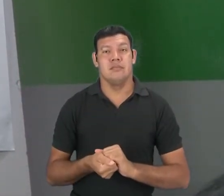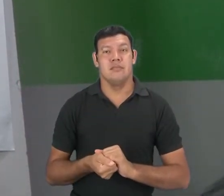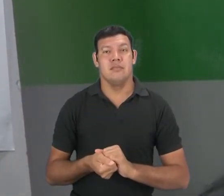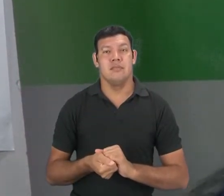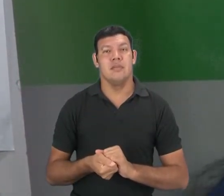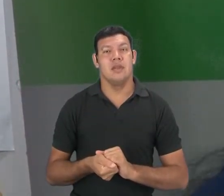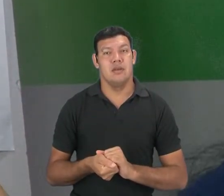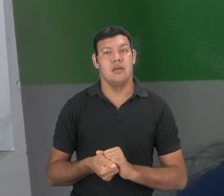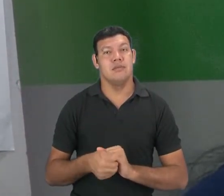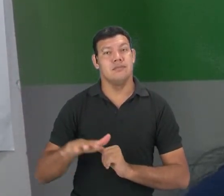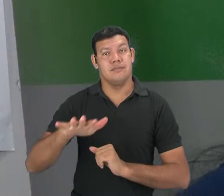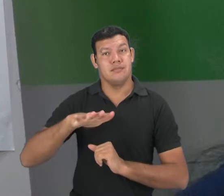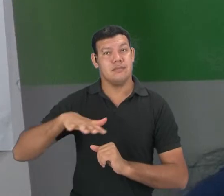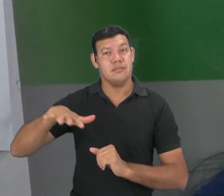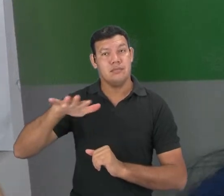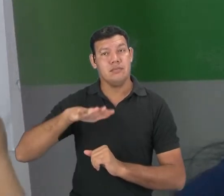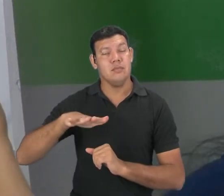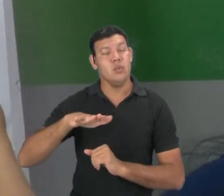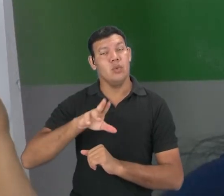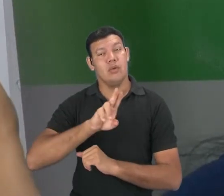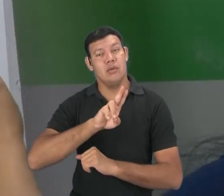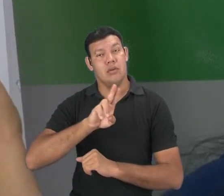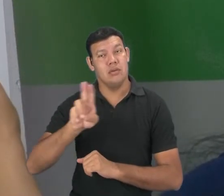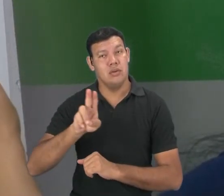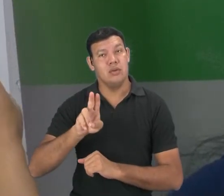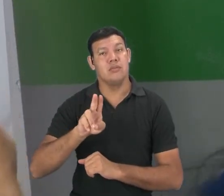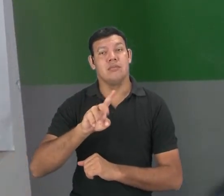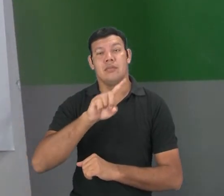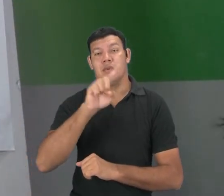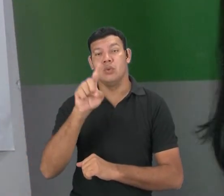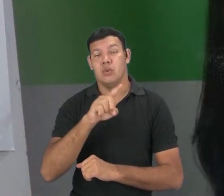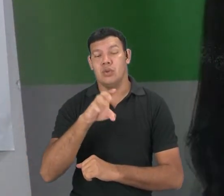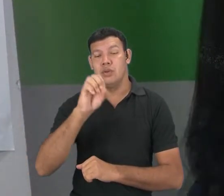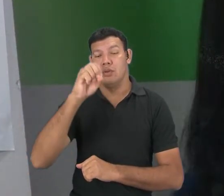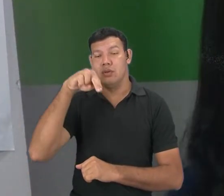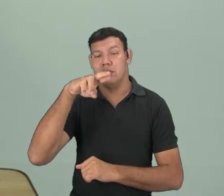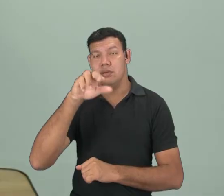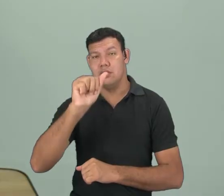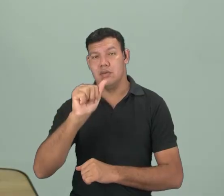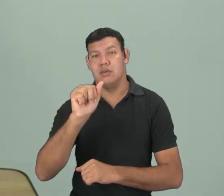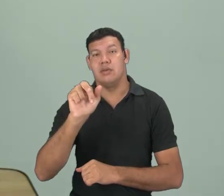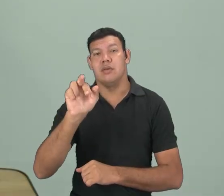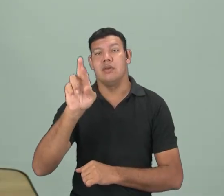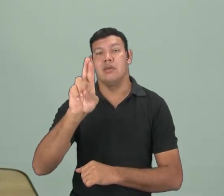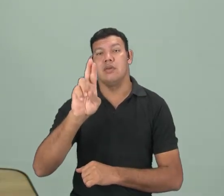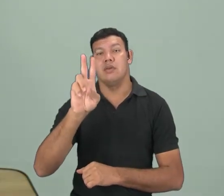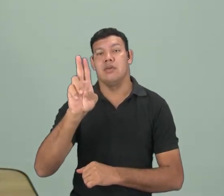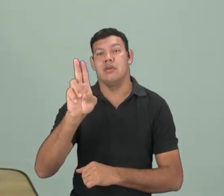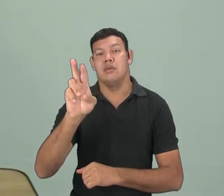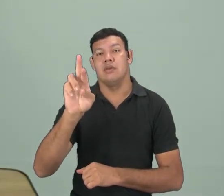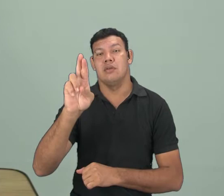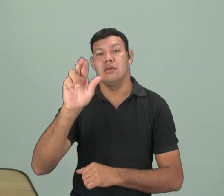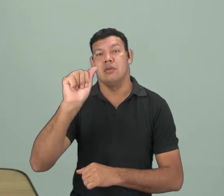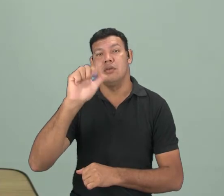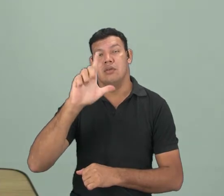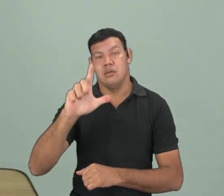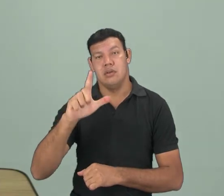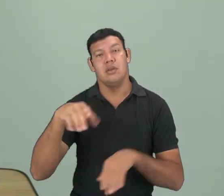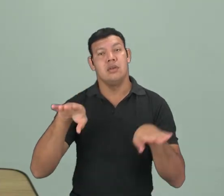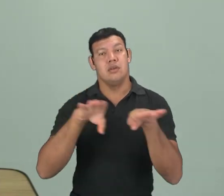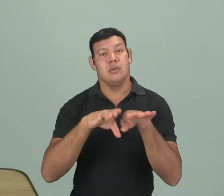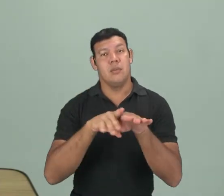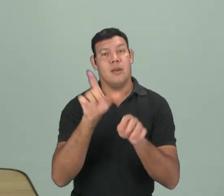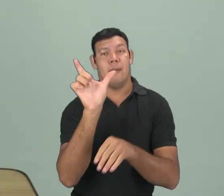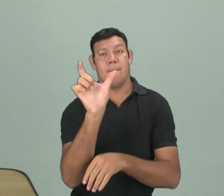essa região é denominada zona rural, ou seja, o campo, né? Que é outro termo que nós usamos